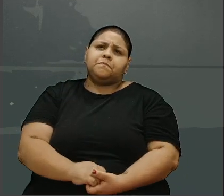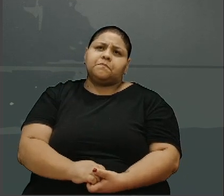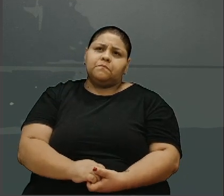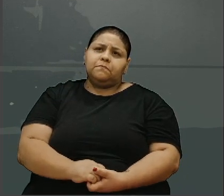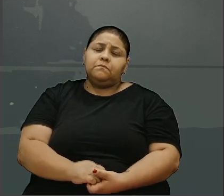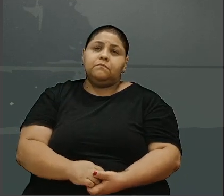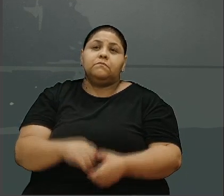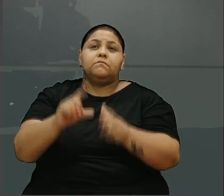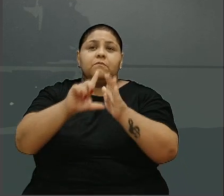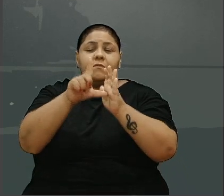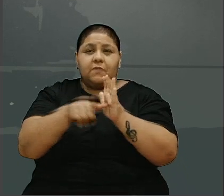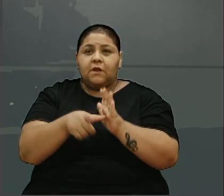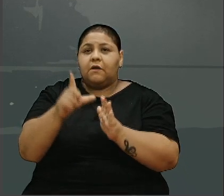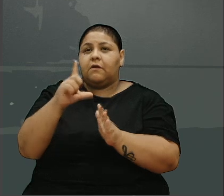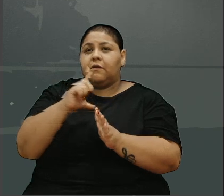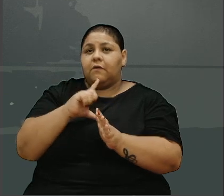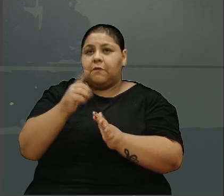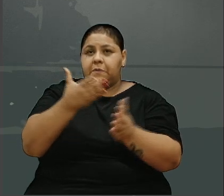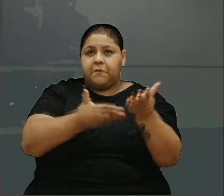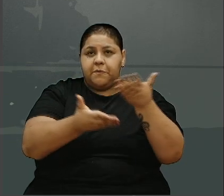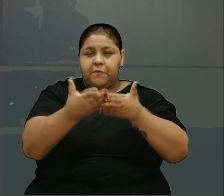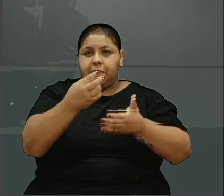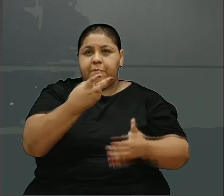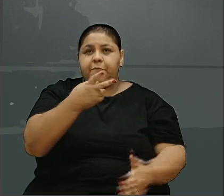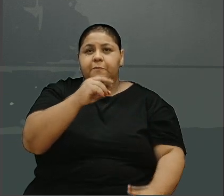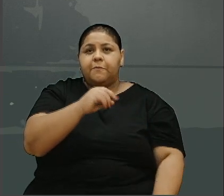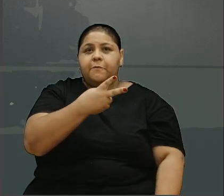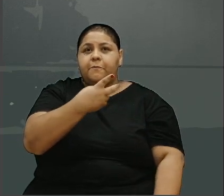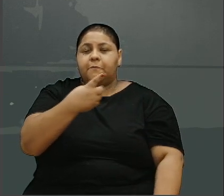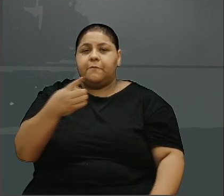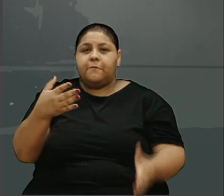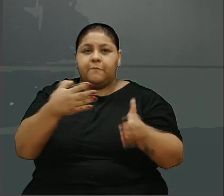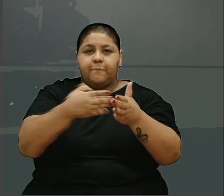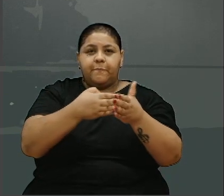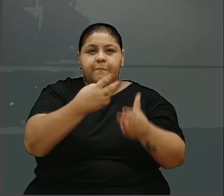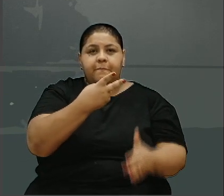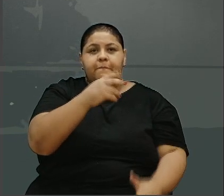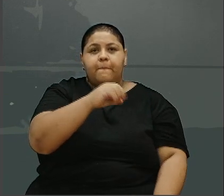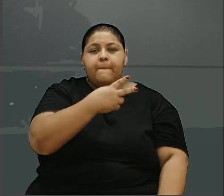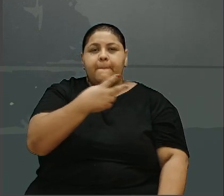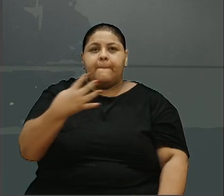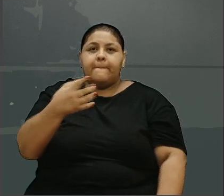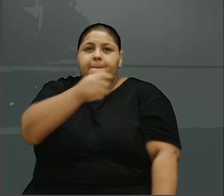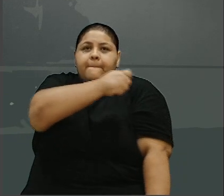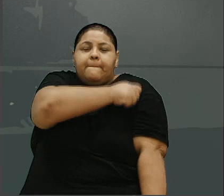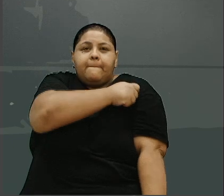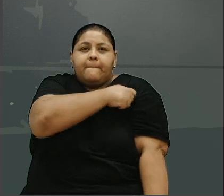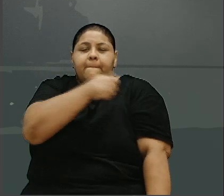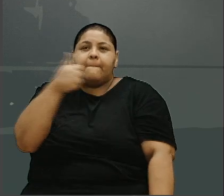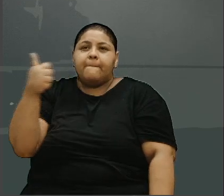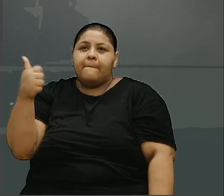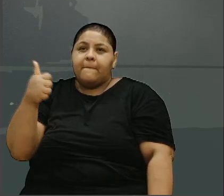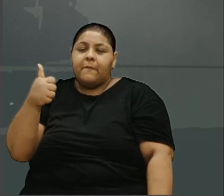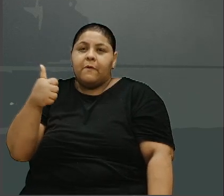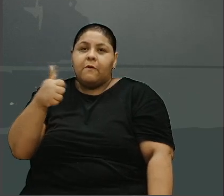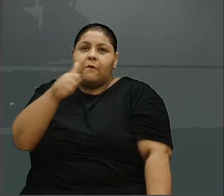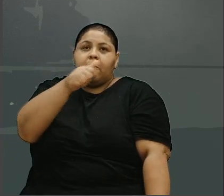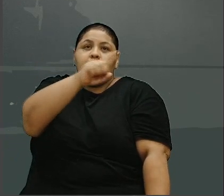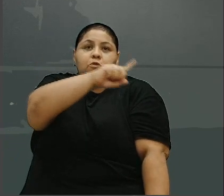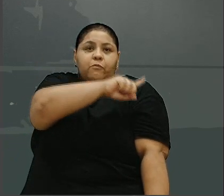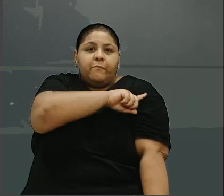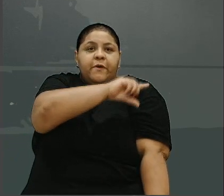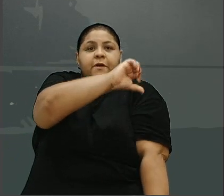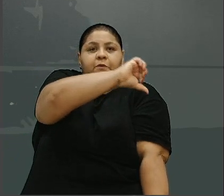Aí depois nós temos aí atendimento de 2021 a 2024, estudantes do 1º ao 9º